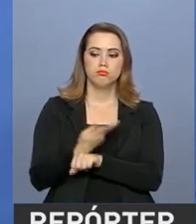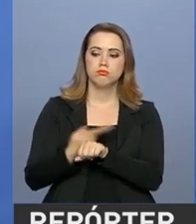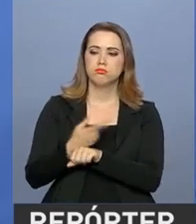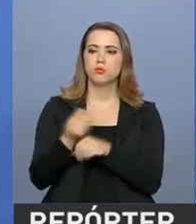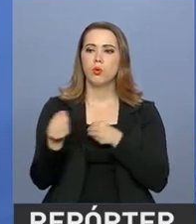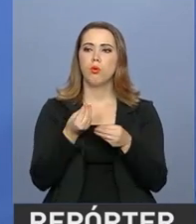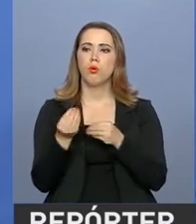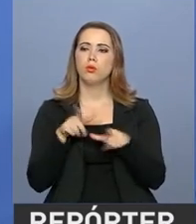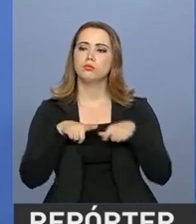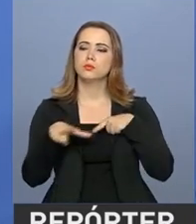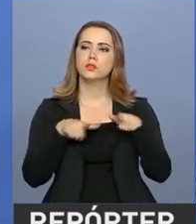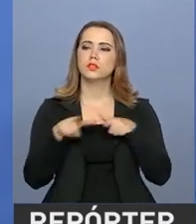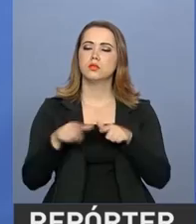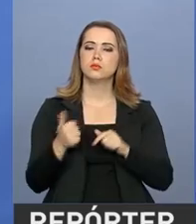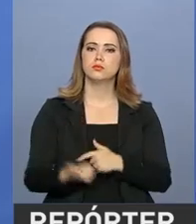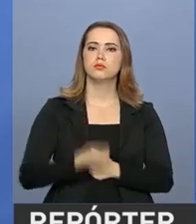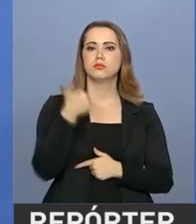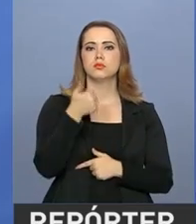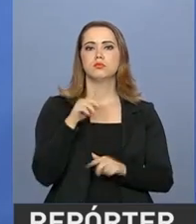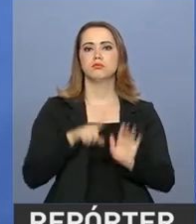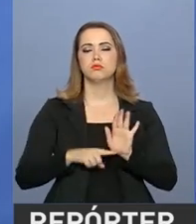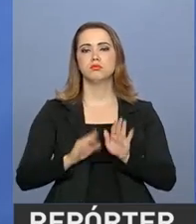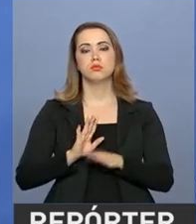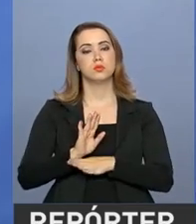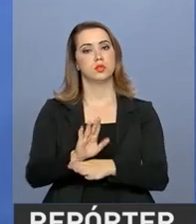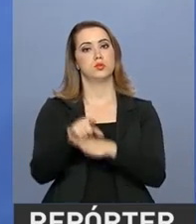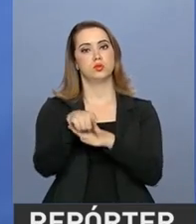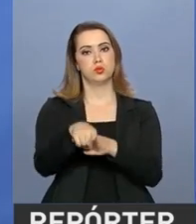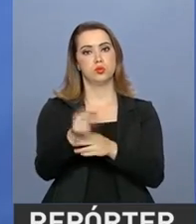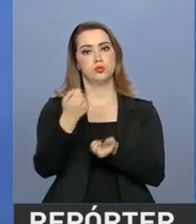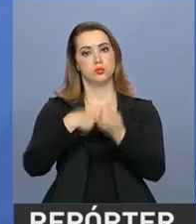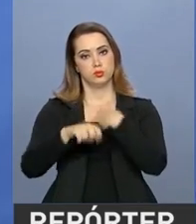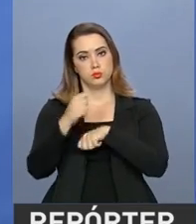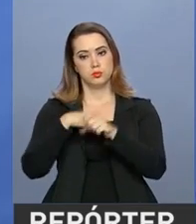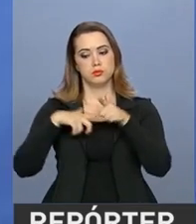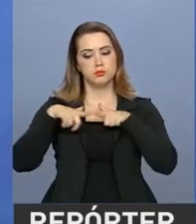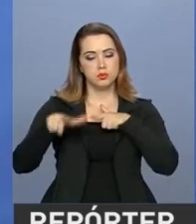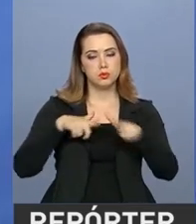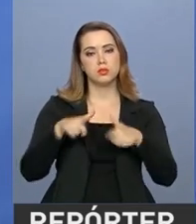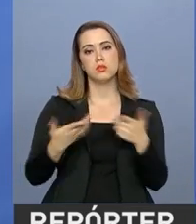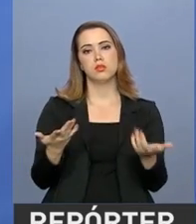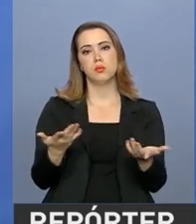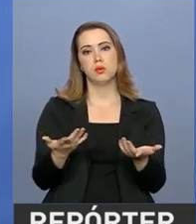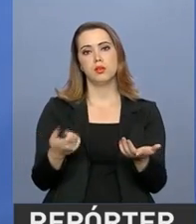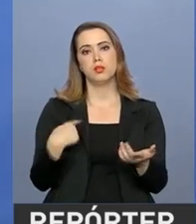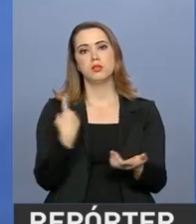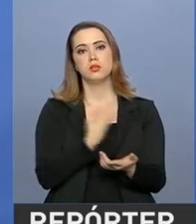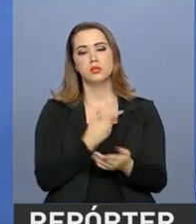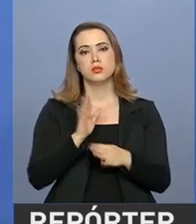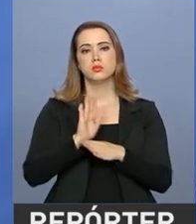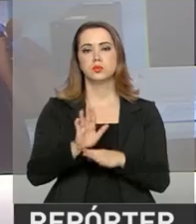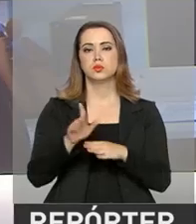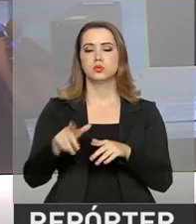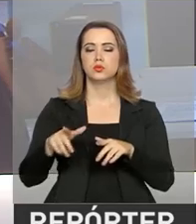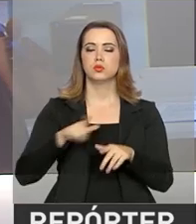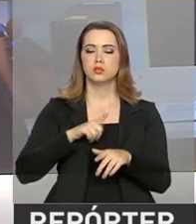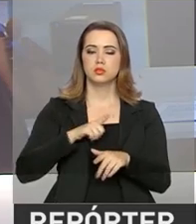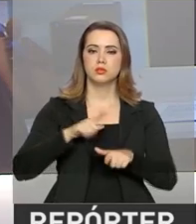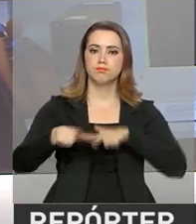poderia atuar de forma a preservar atividade econômica atividade econômica e preservar